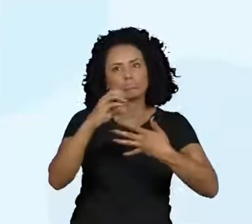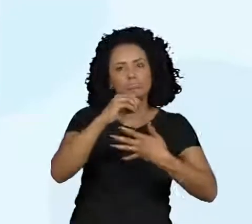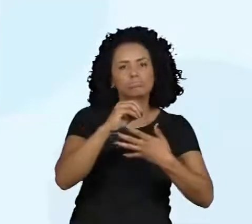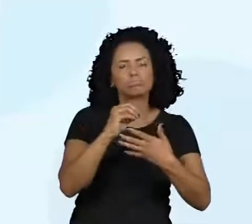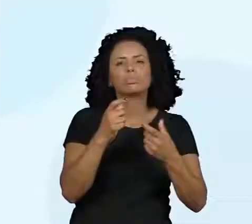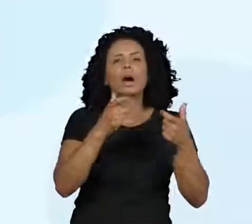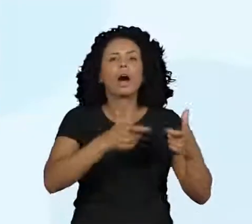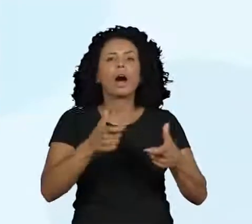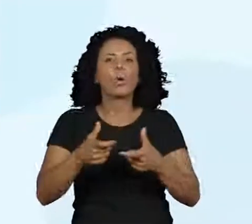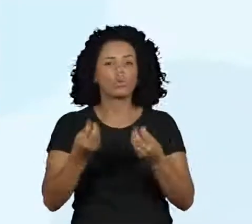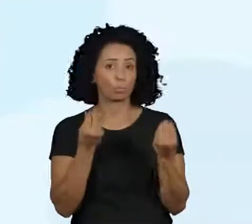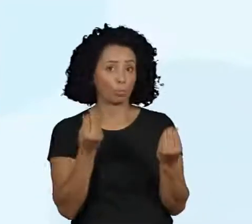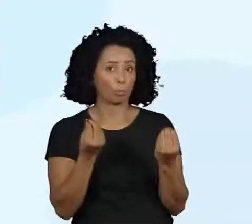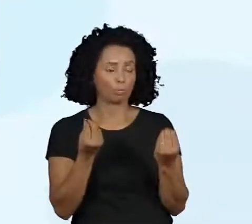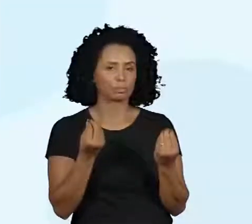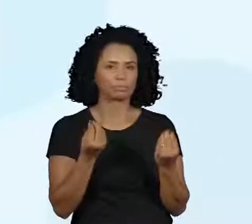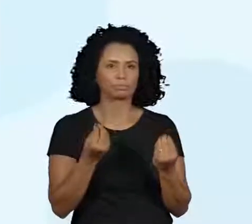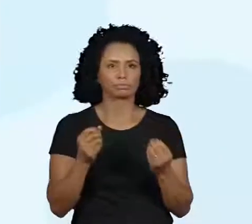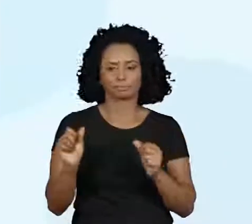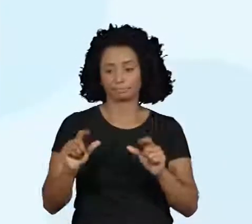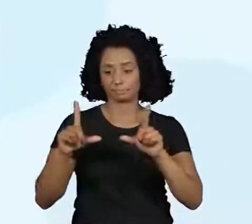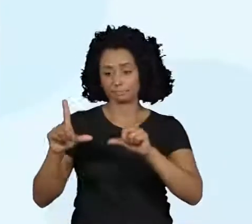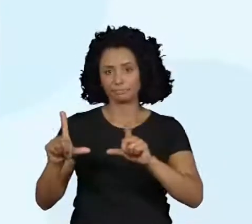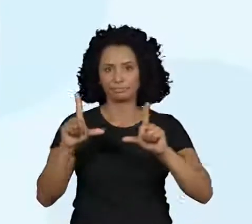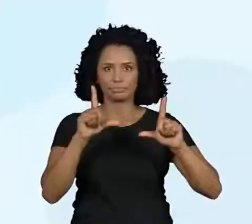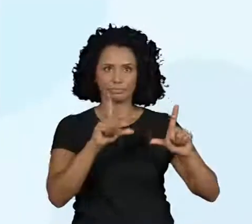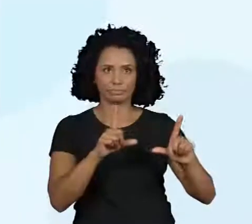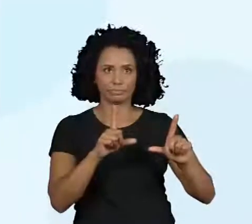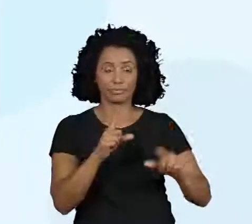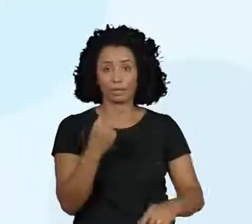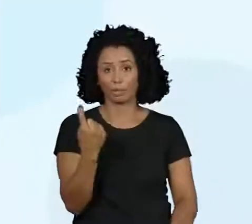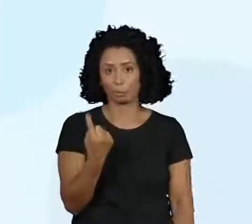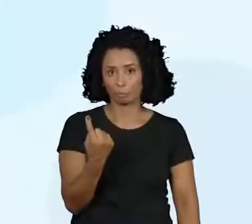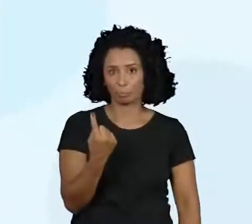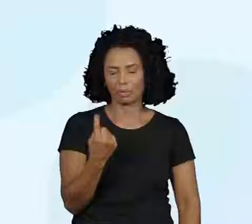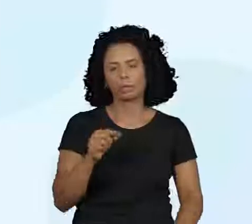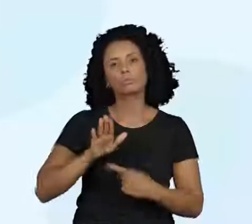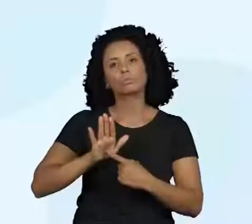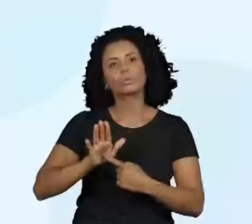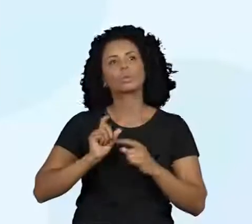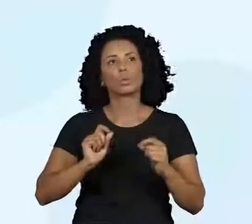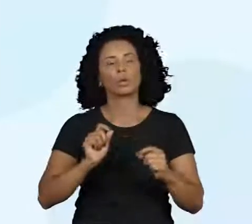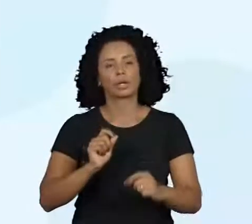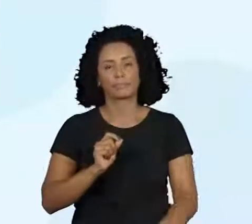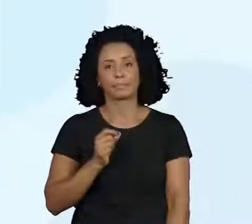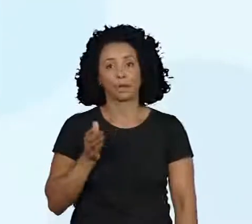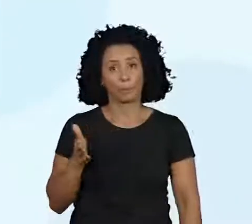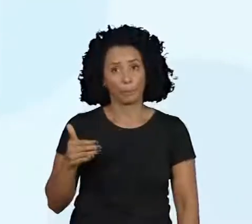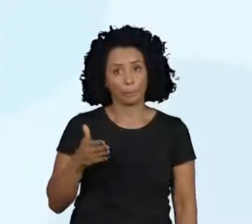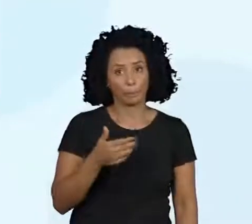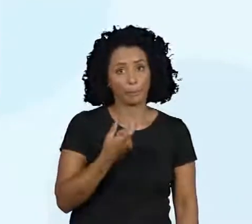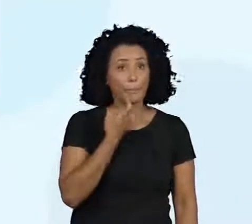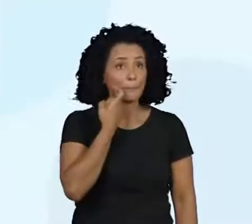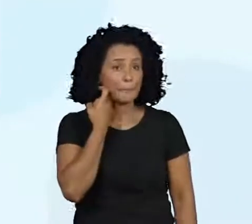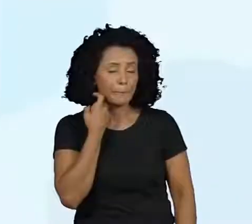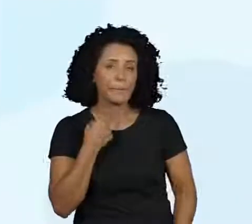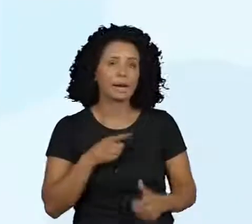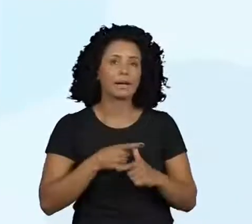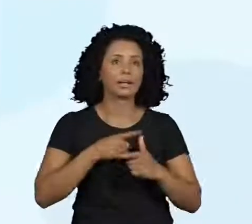tem dois quadros aqui. Um quadro que a gente tem um peixe,